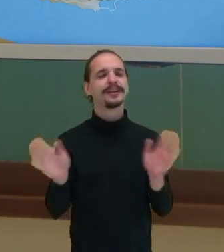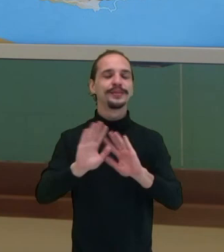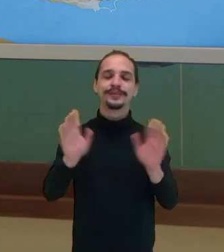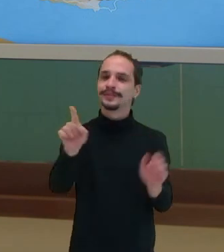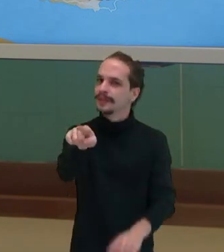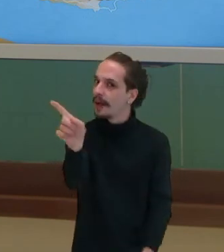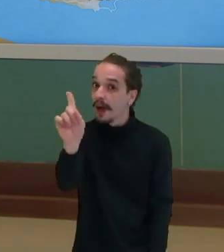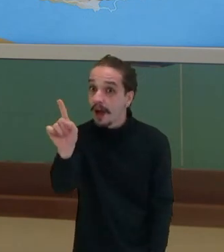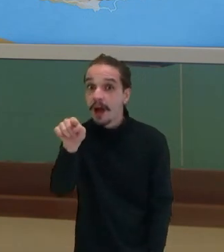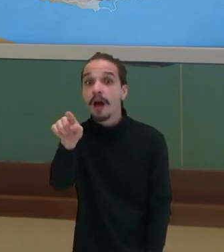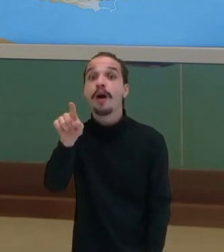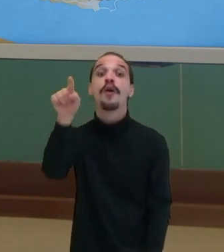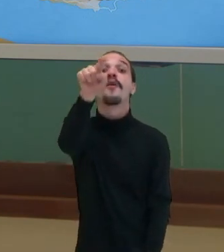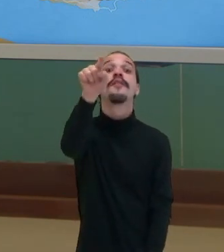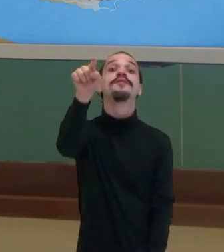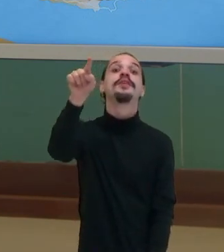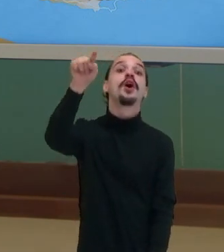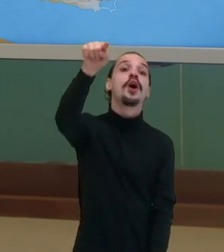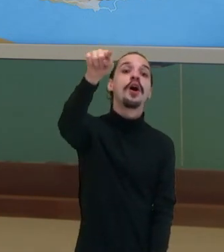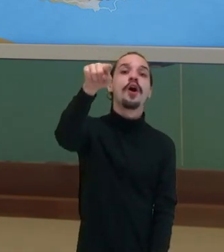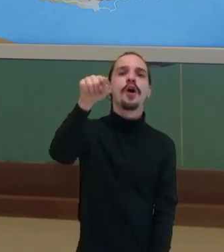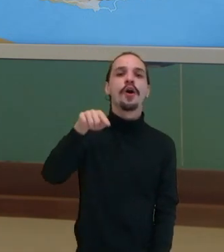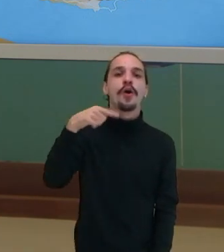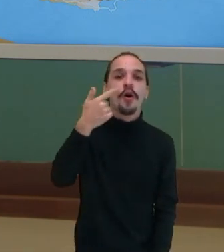Não você. Você.